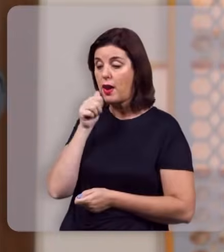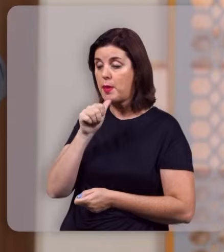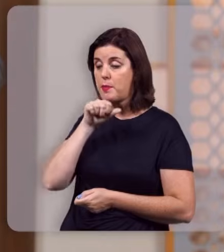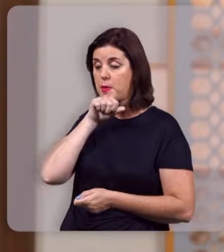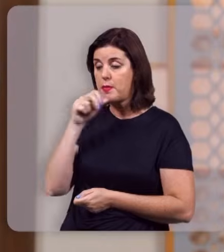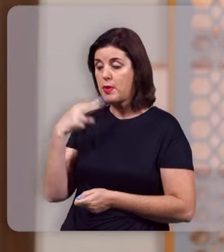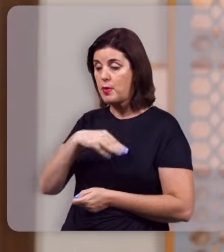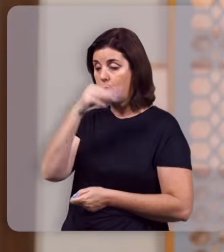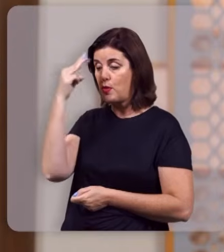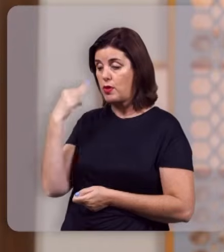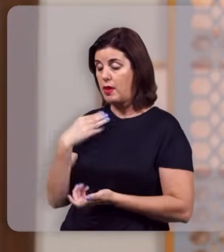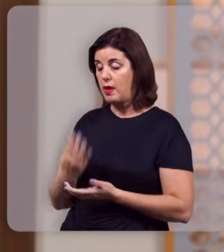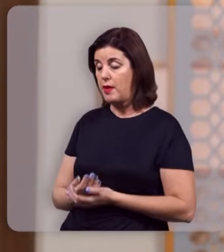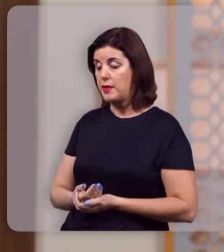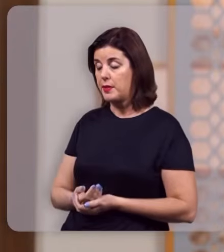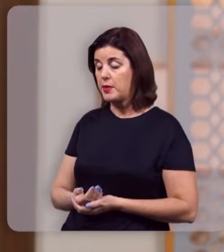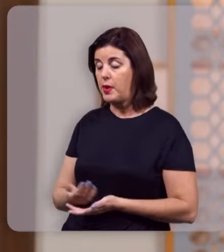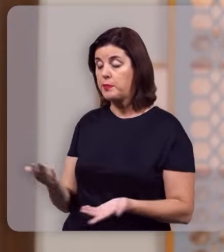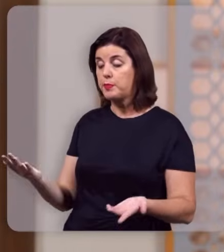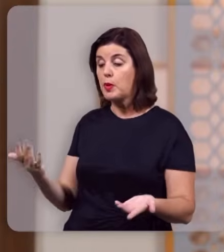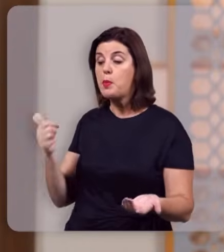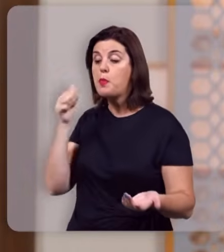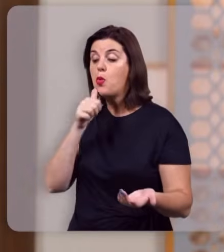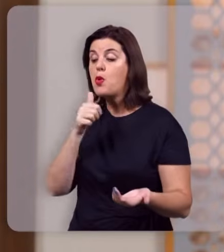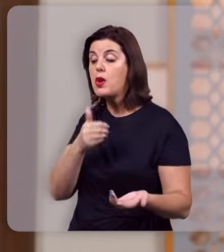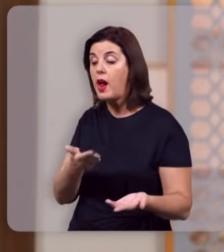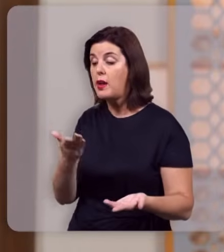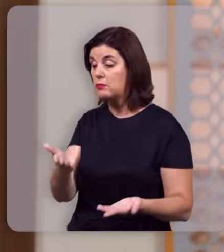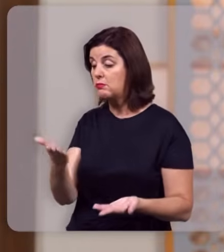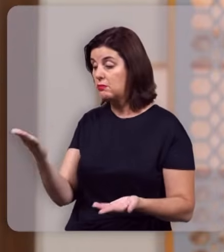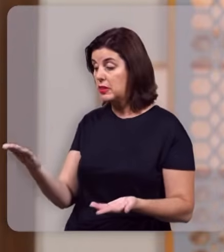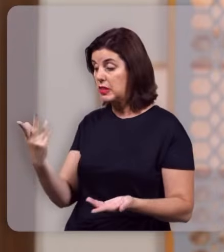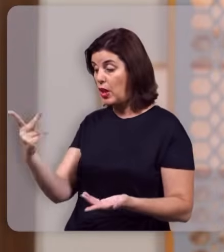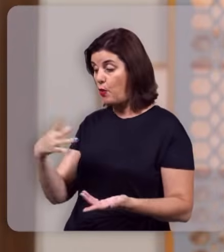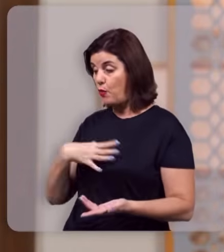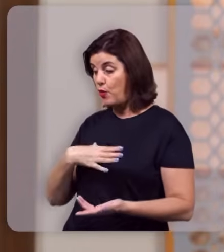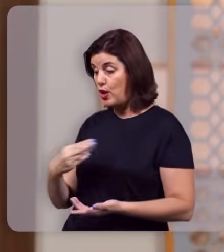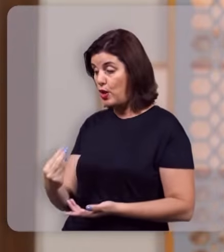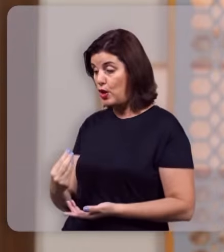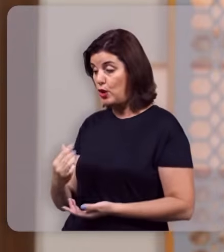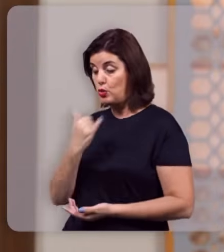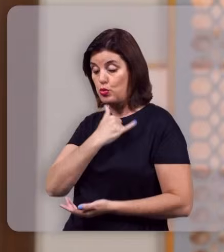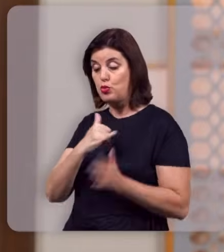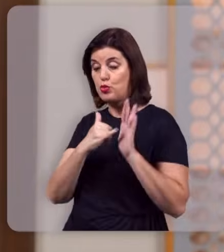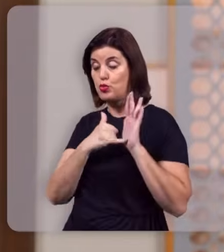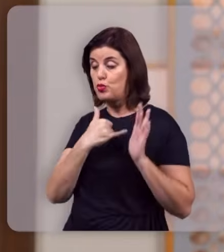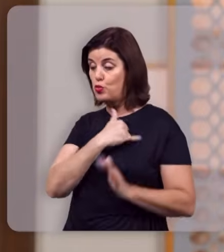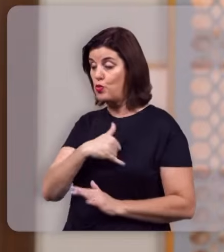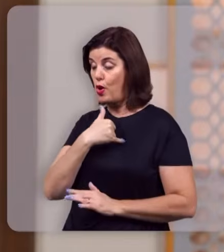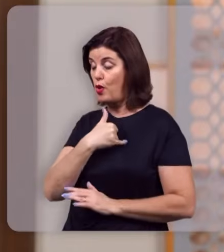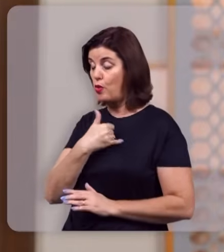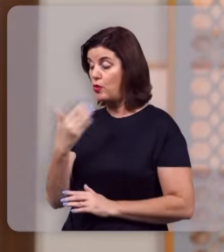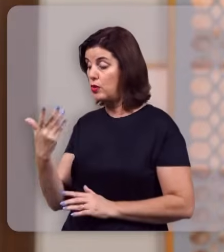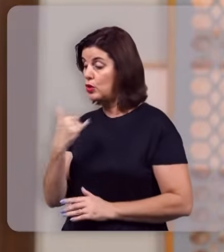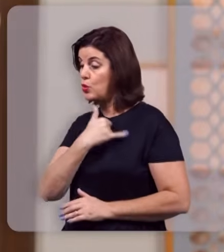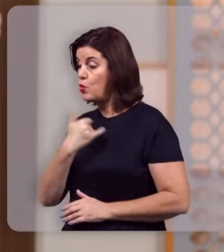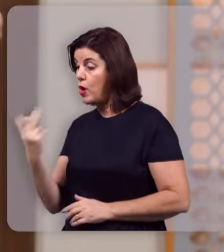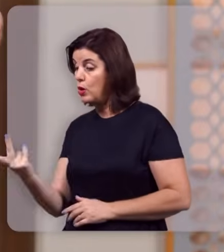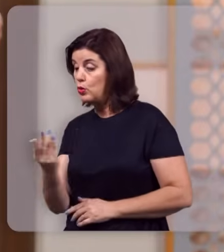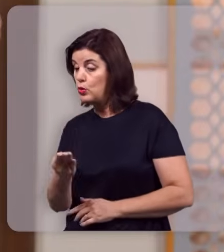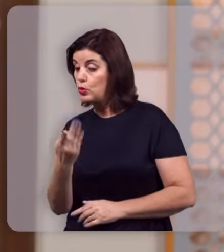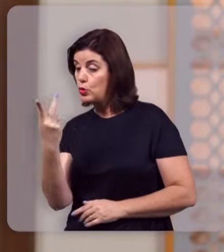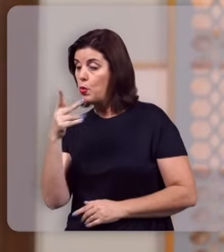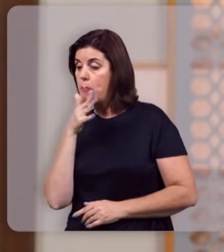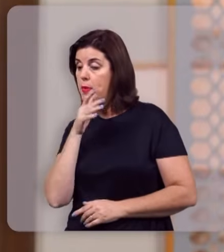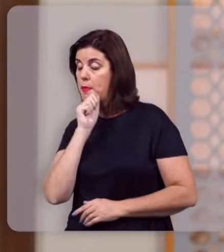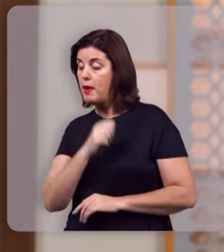disse: mulher, eis aí o teu filho. Se dirige a João e diz: filho, eis aí a tua